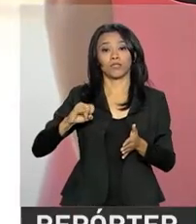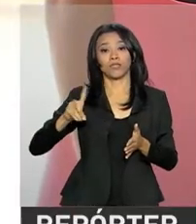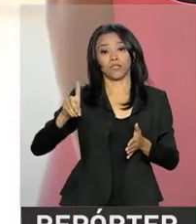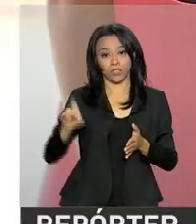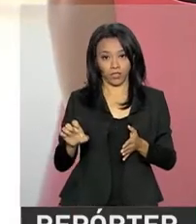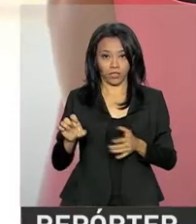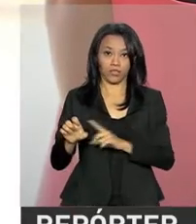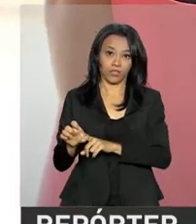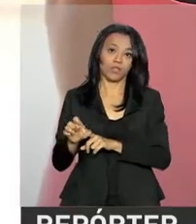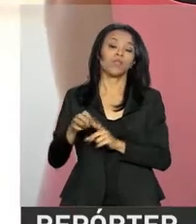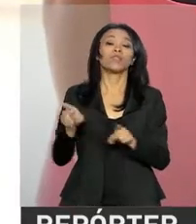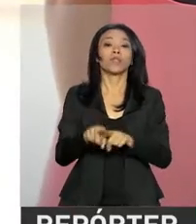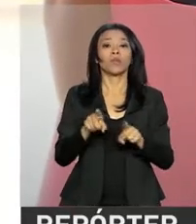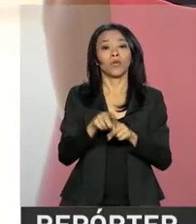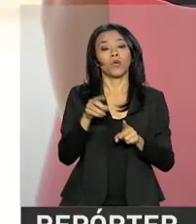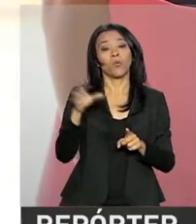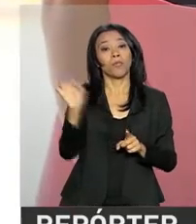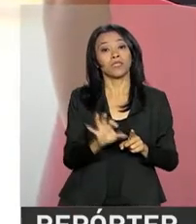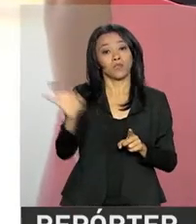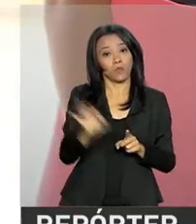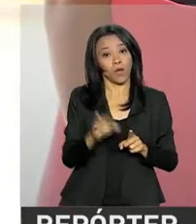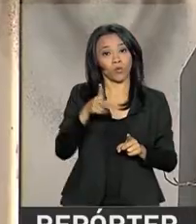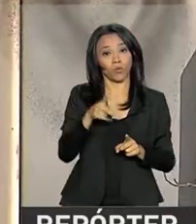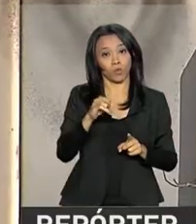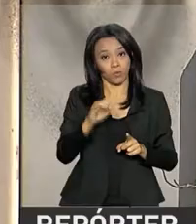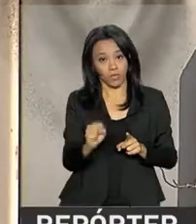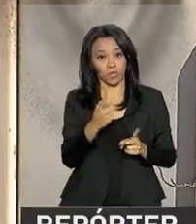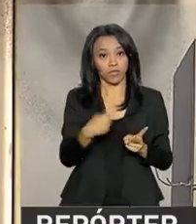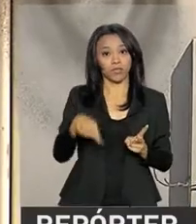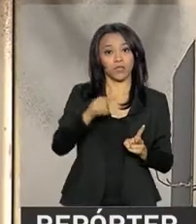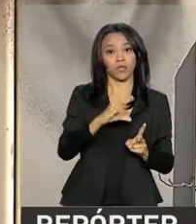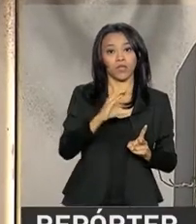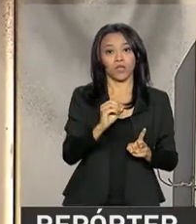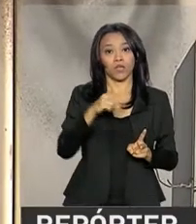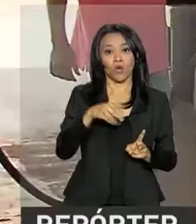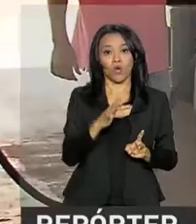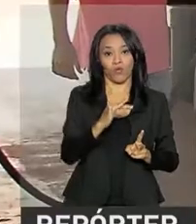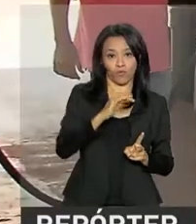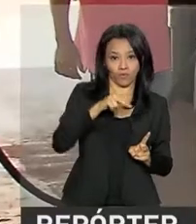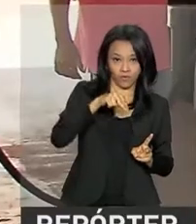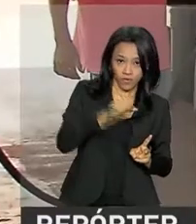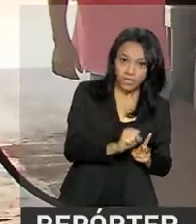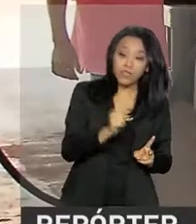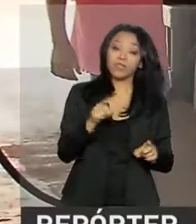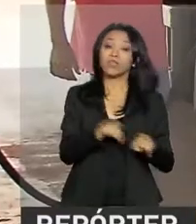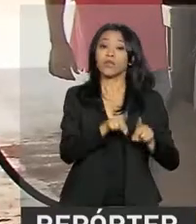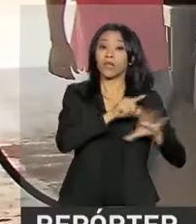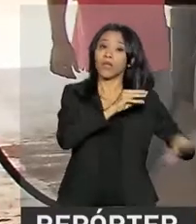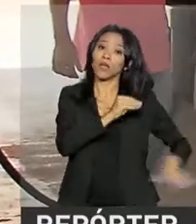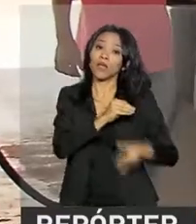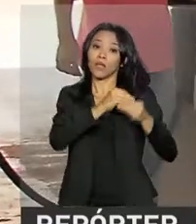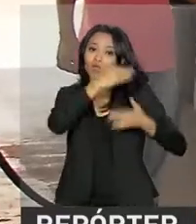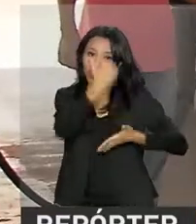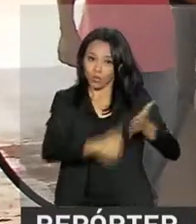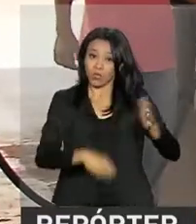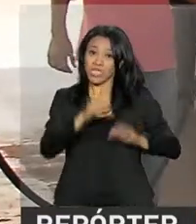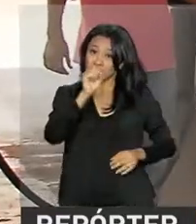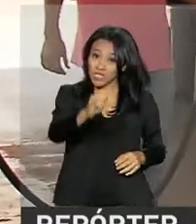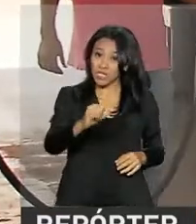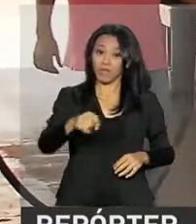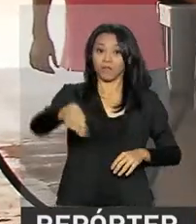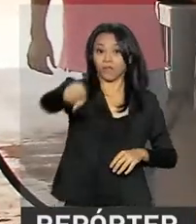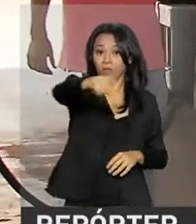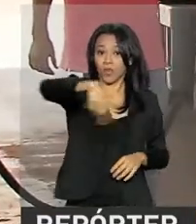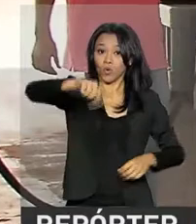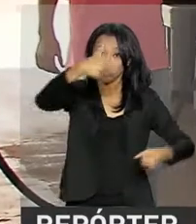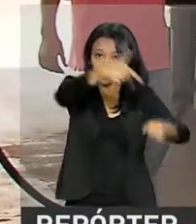o percentual do PIS/COFINS e subsidiar uma parcela do desconto. O dono do posto que não repassar o desconto ao